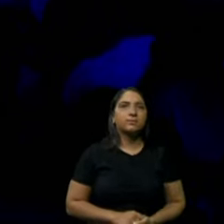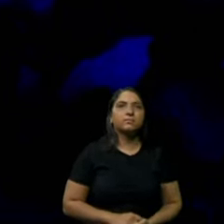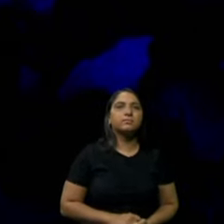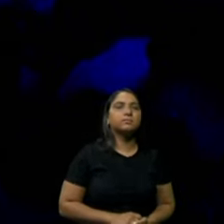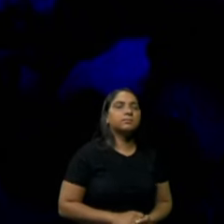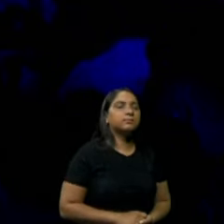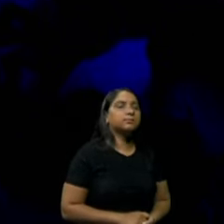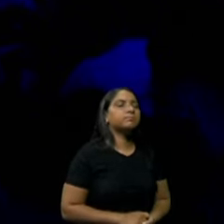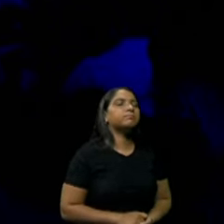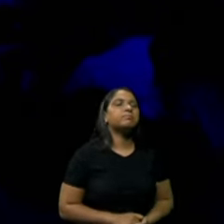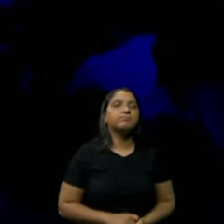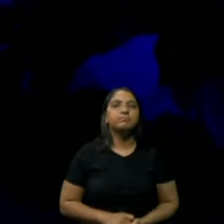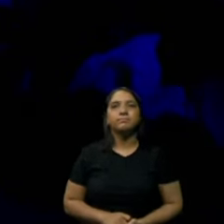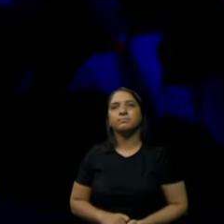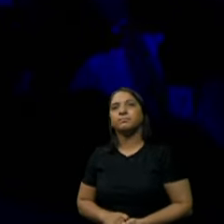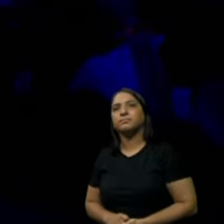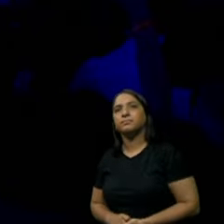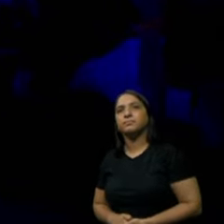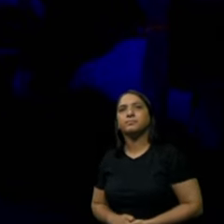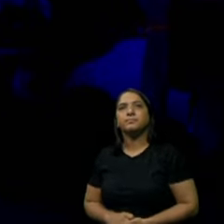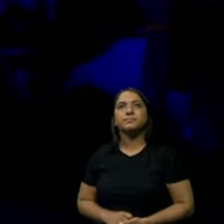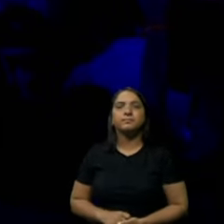E aí